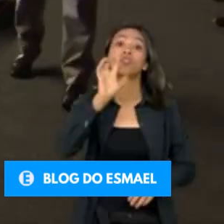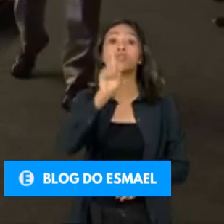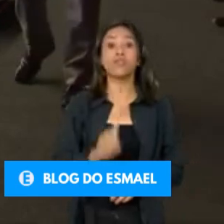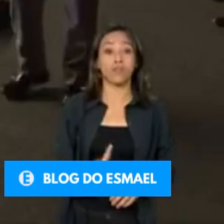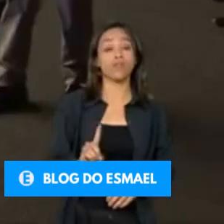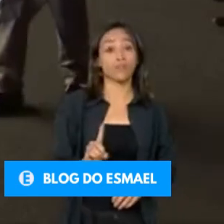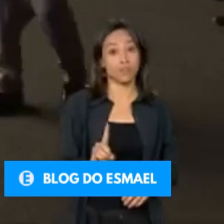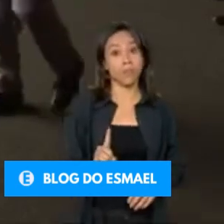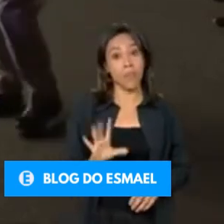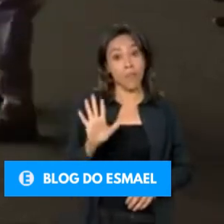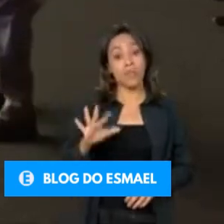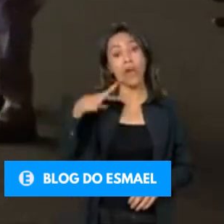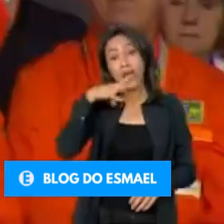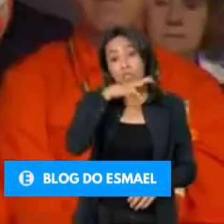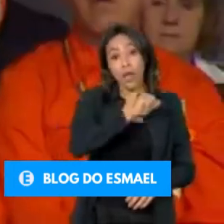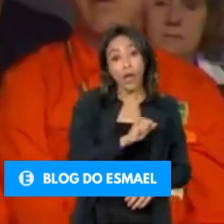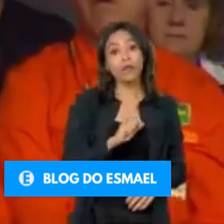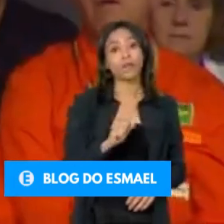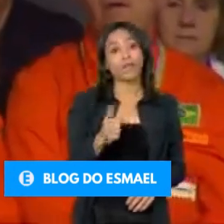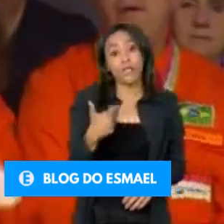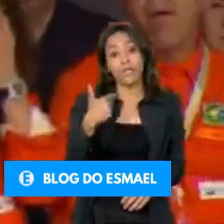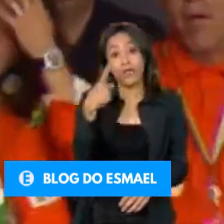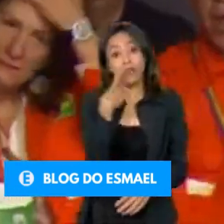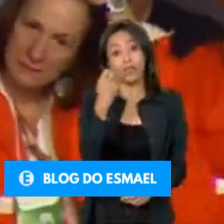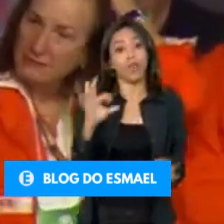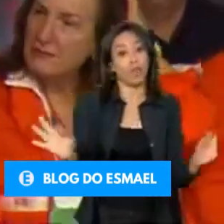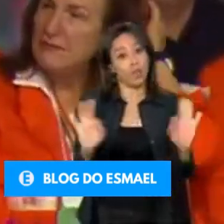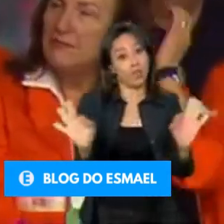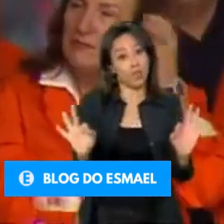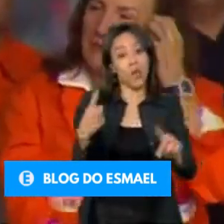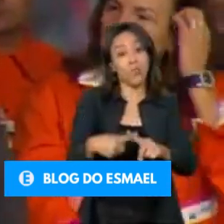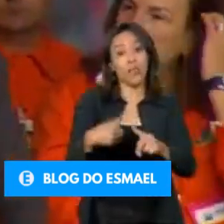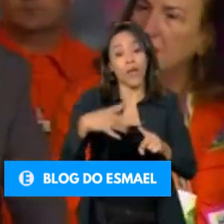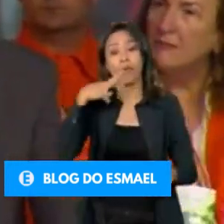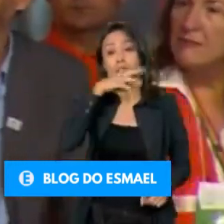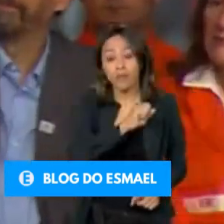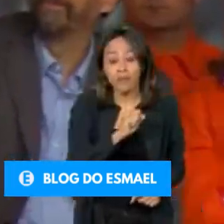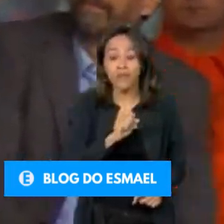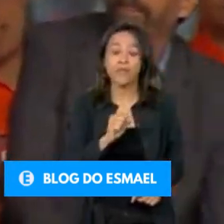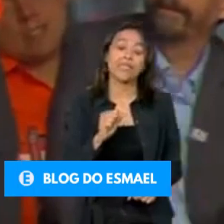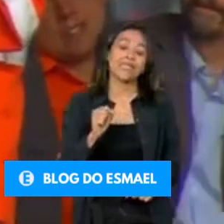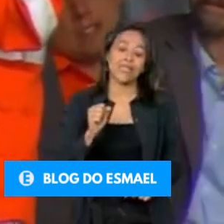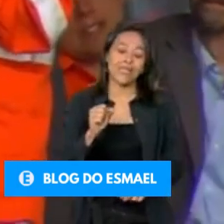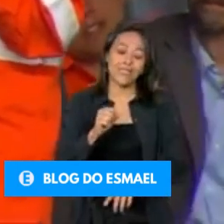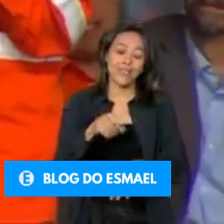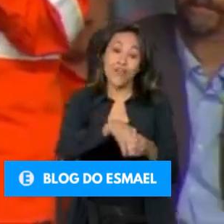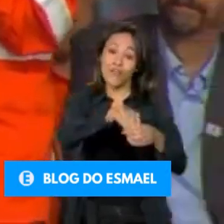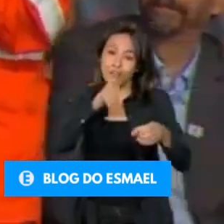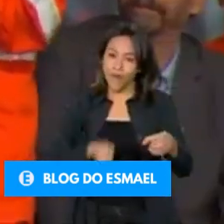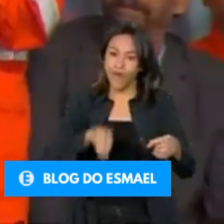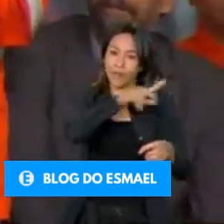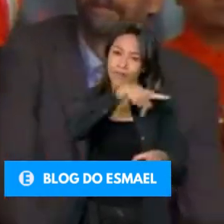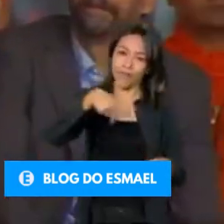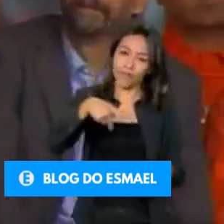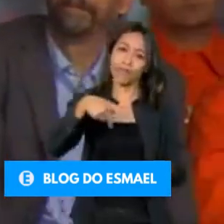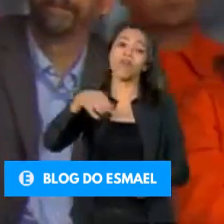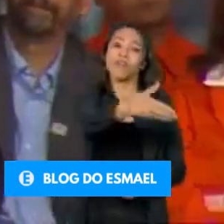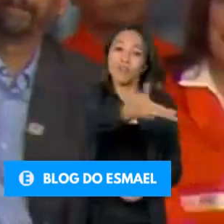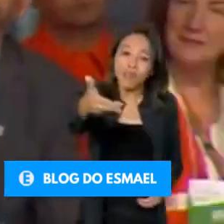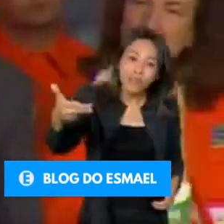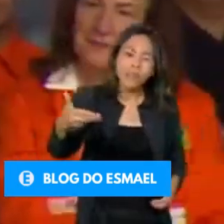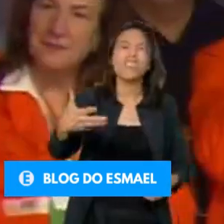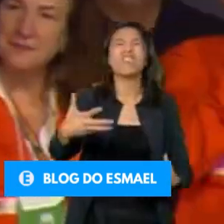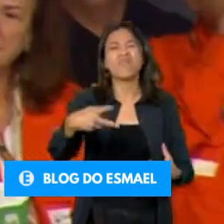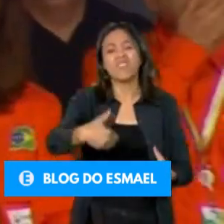candidato. Mas acharam por bem não deixar eu ser candidato. Porque achavam que assim, mais um tempo fora da presidência, vocês